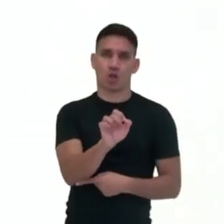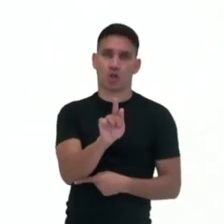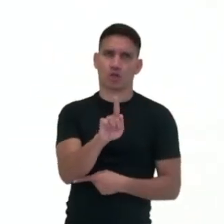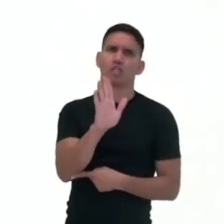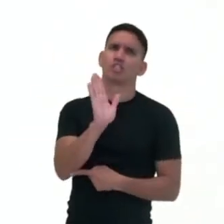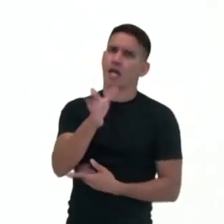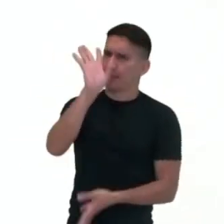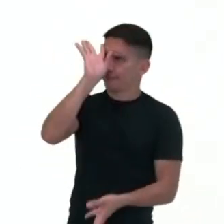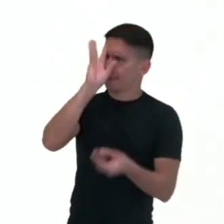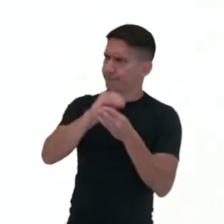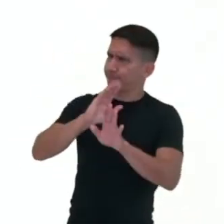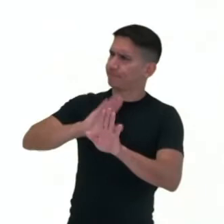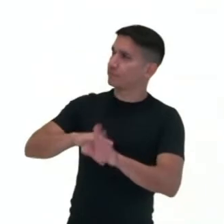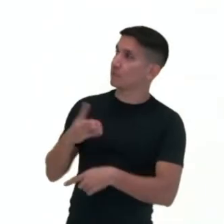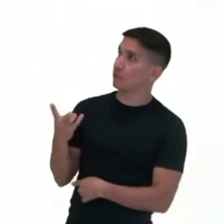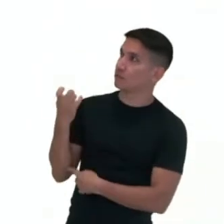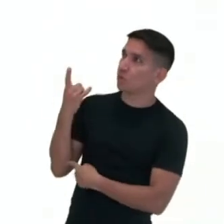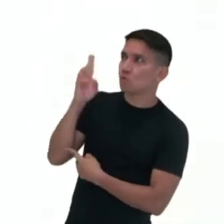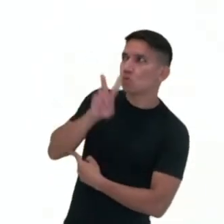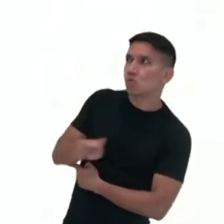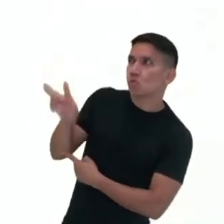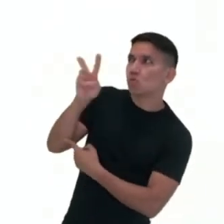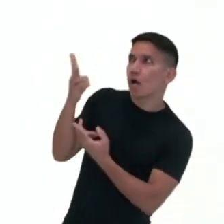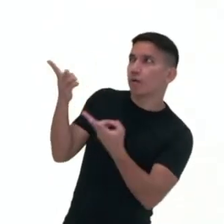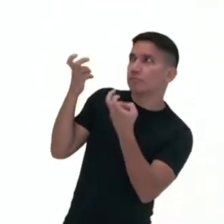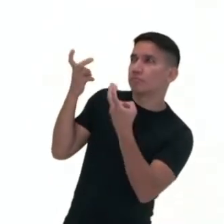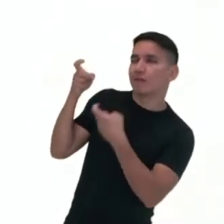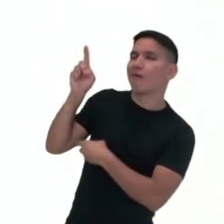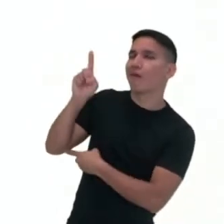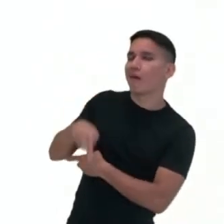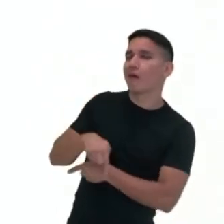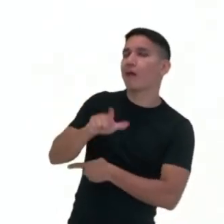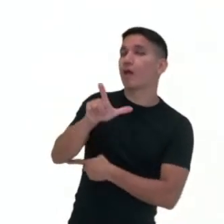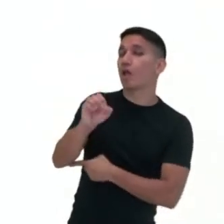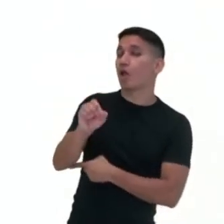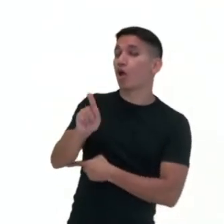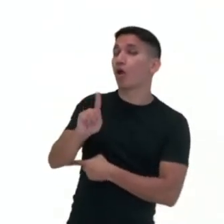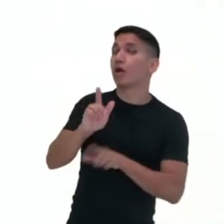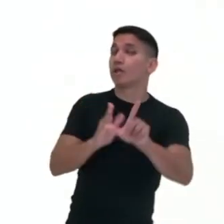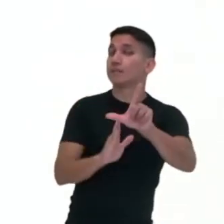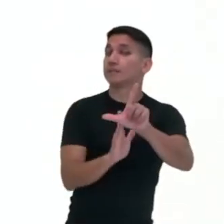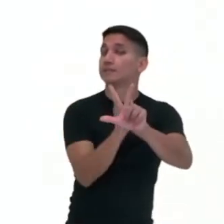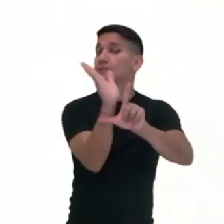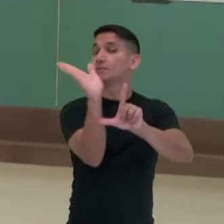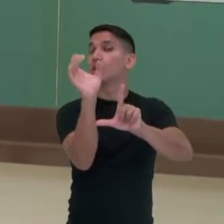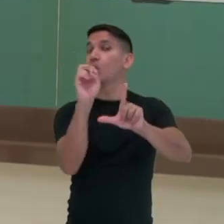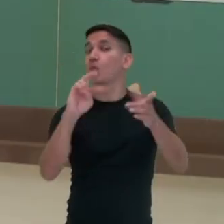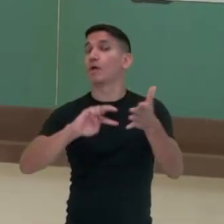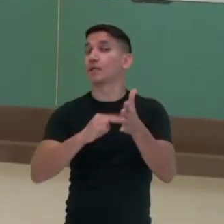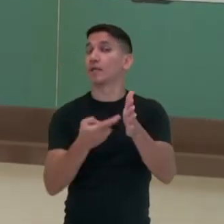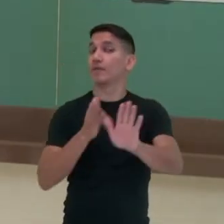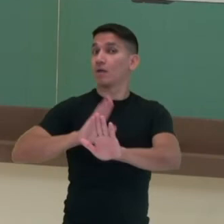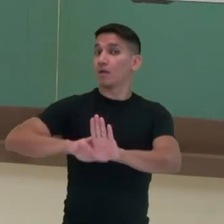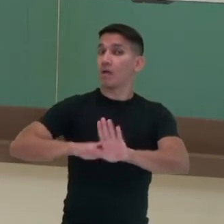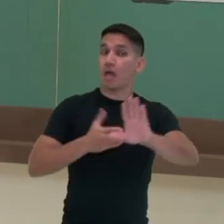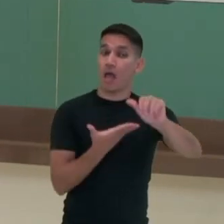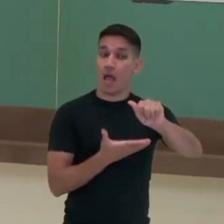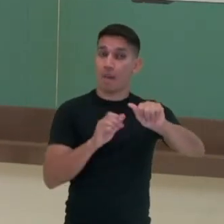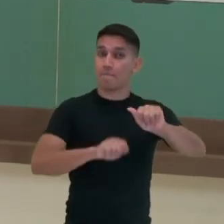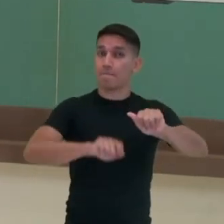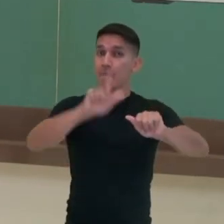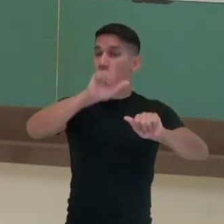né, pessoal? Só olhando para o gráfico, que é uma função logarítmica crescente, ou seja, o meu A é maior do que